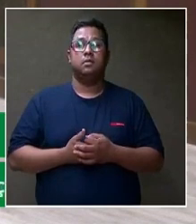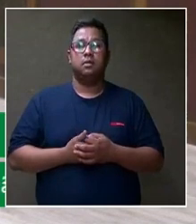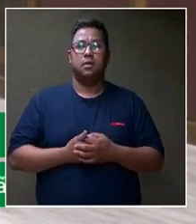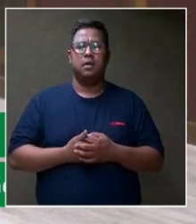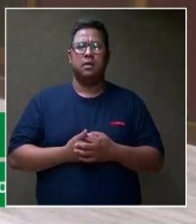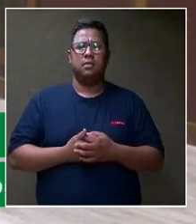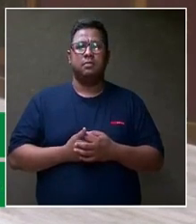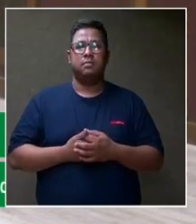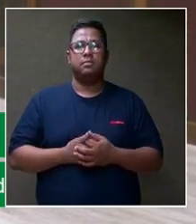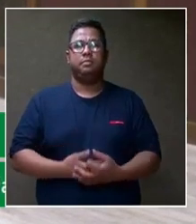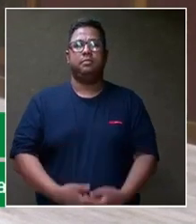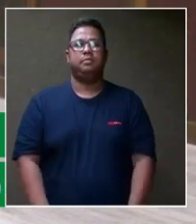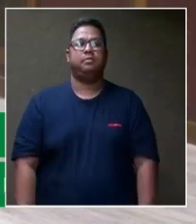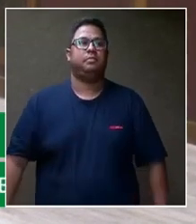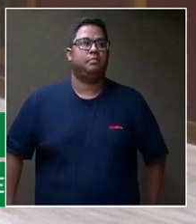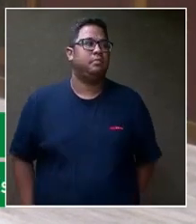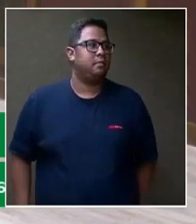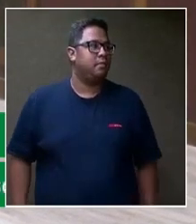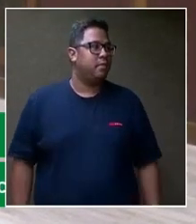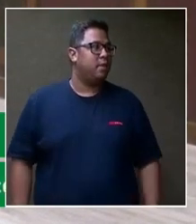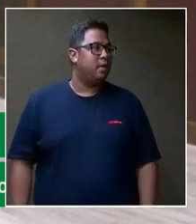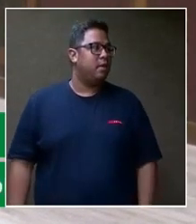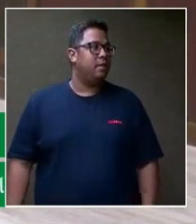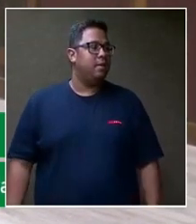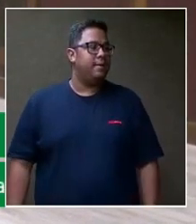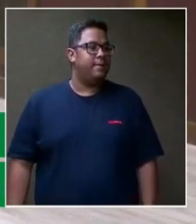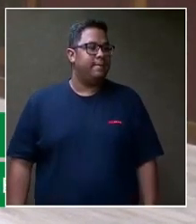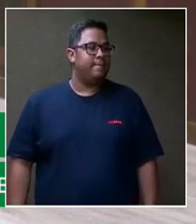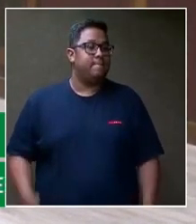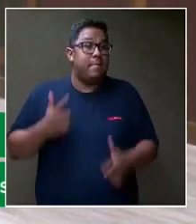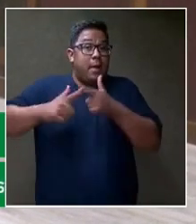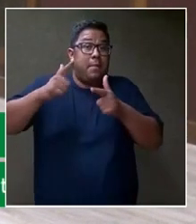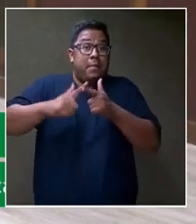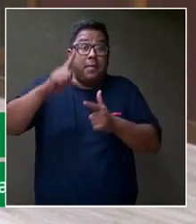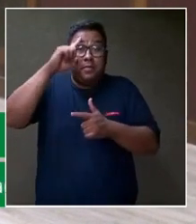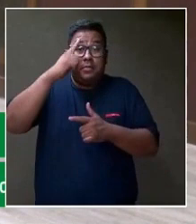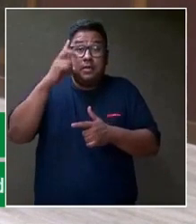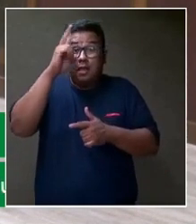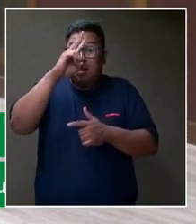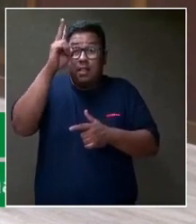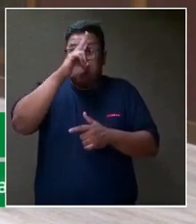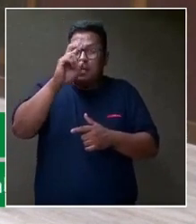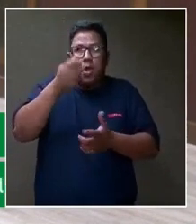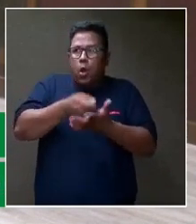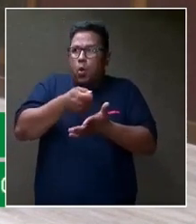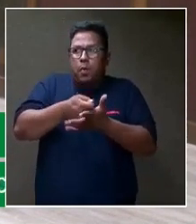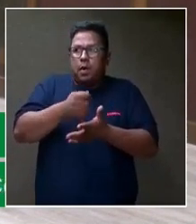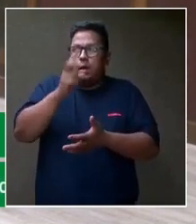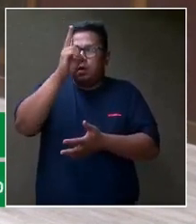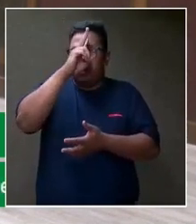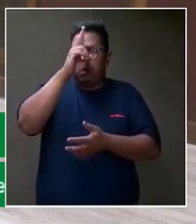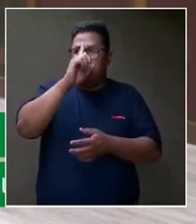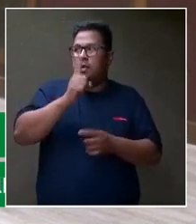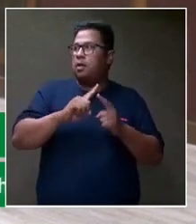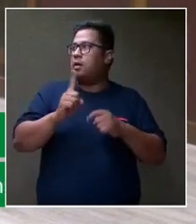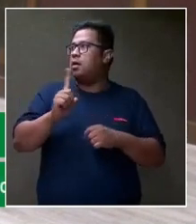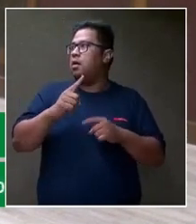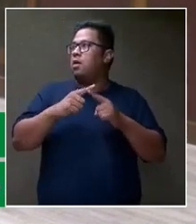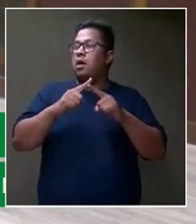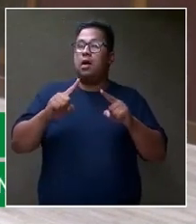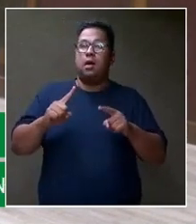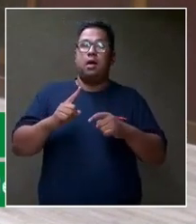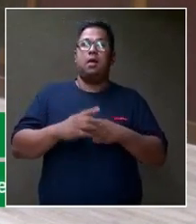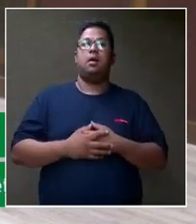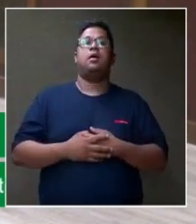com esse problema por conta da mãe e que a Amy teria dito. O grande problema disso não é... Eu sei que ela disse que não lembra, e ela não é obrigada a lembrar. É todo mundo